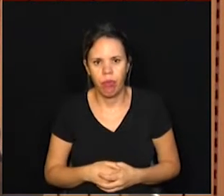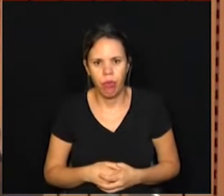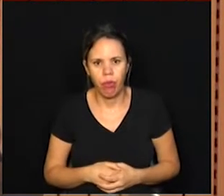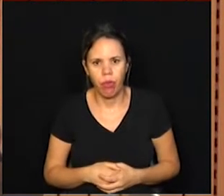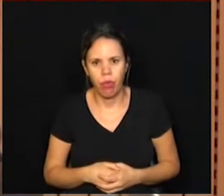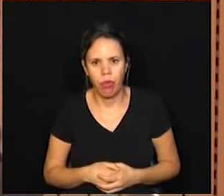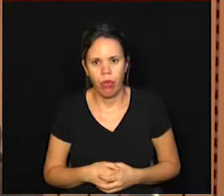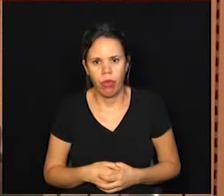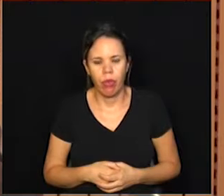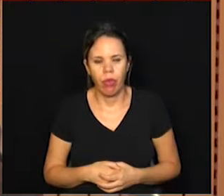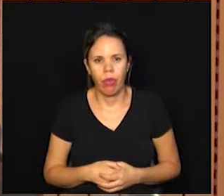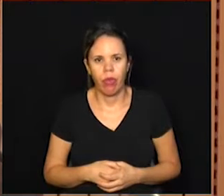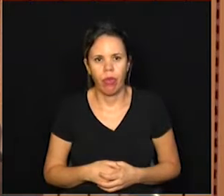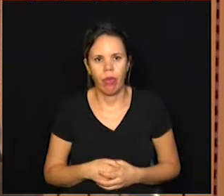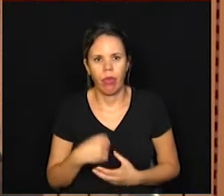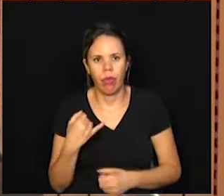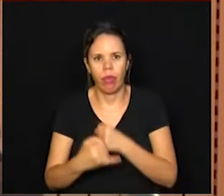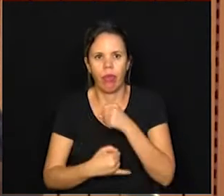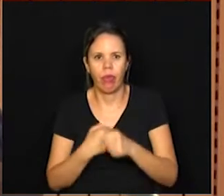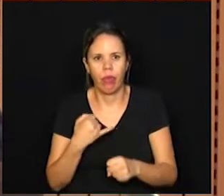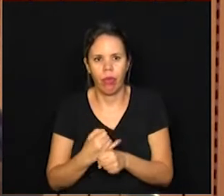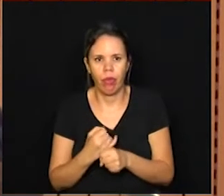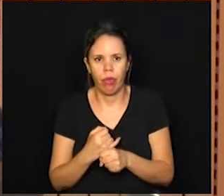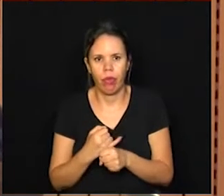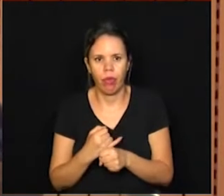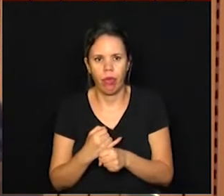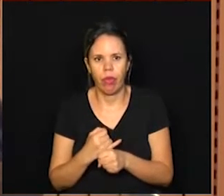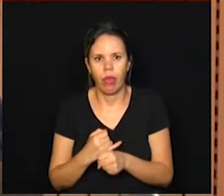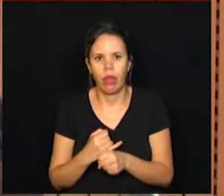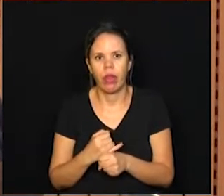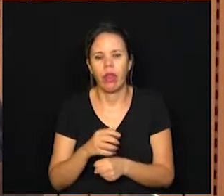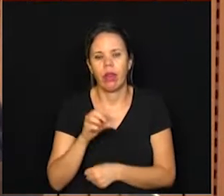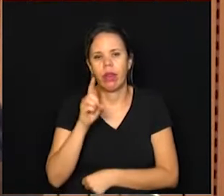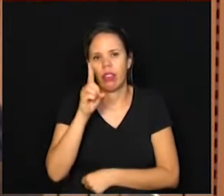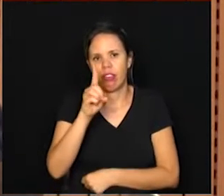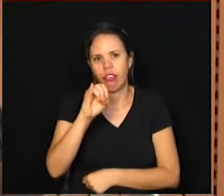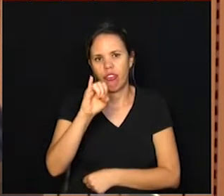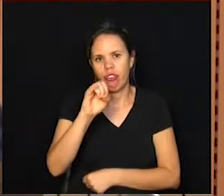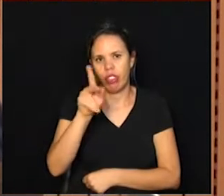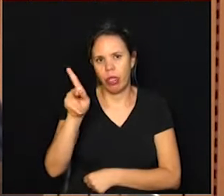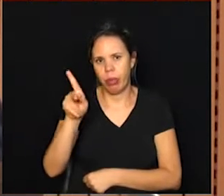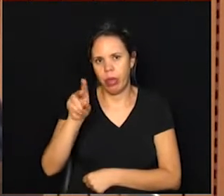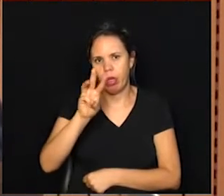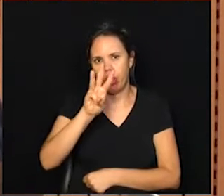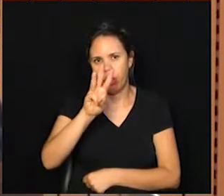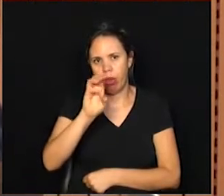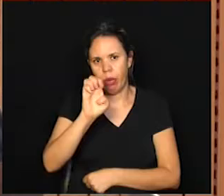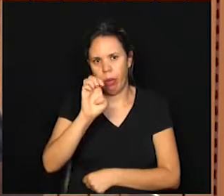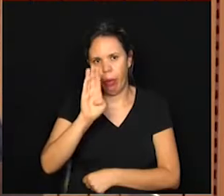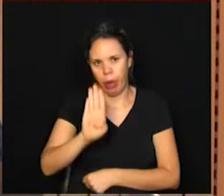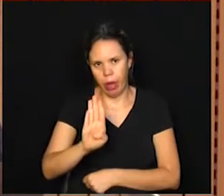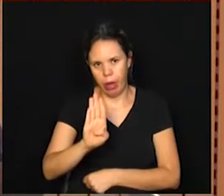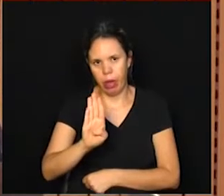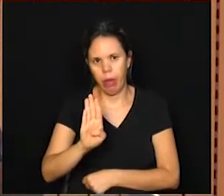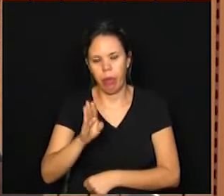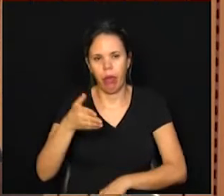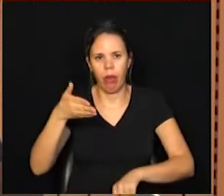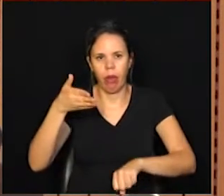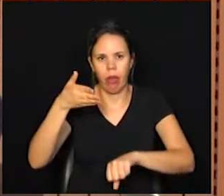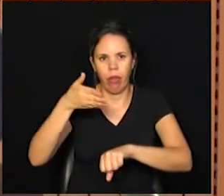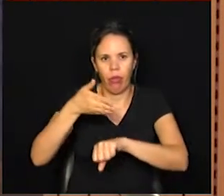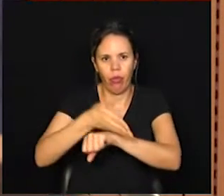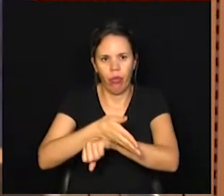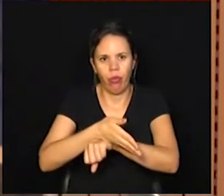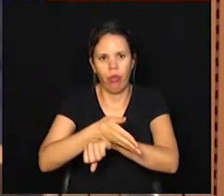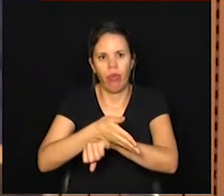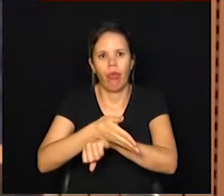ela navega numa área que é chamada Deep Web. Essa Deep Web é como uma visita de Virgílio